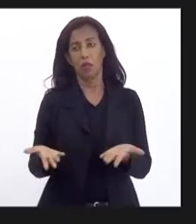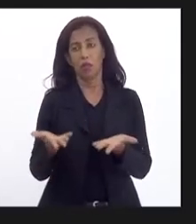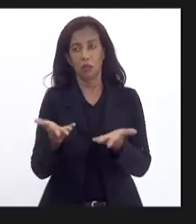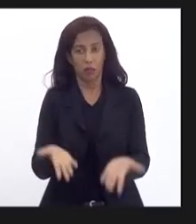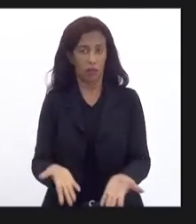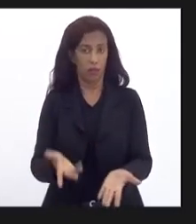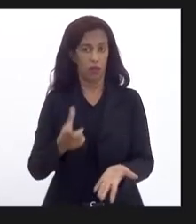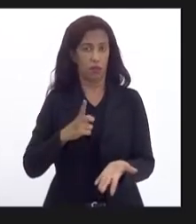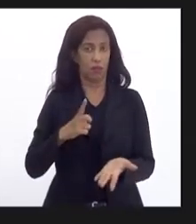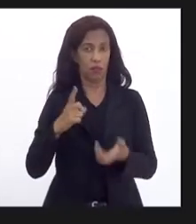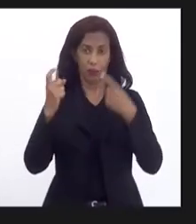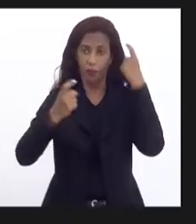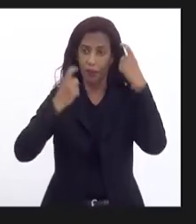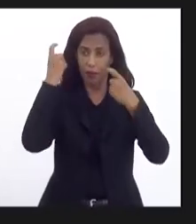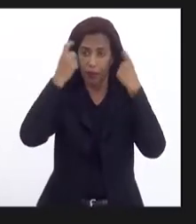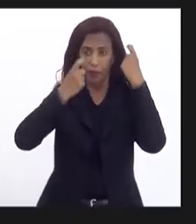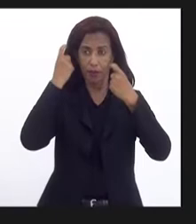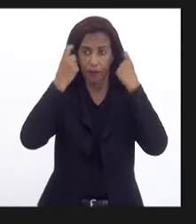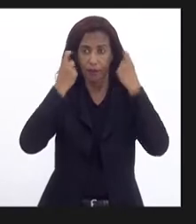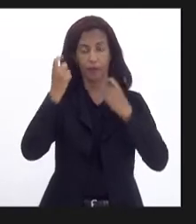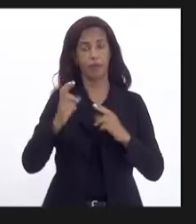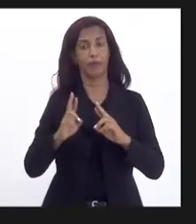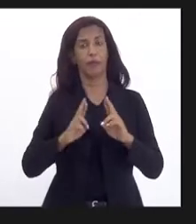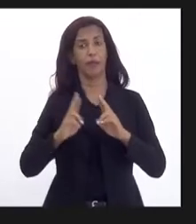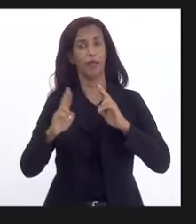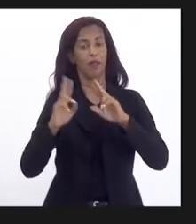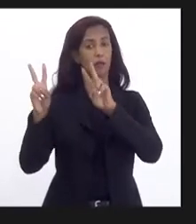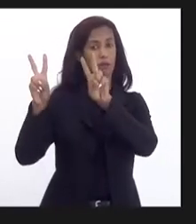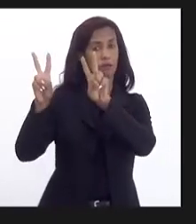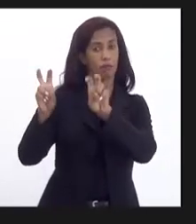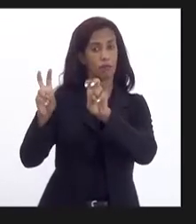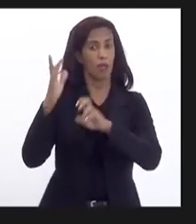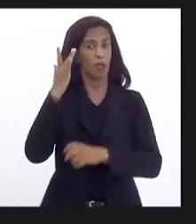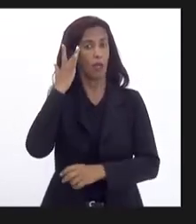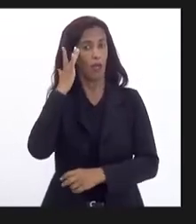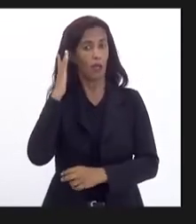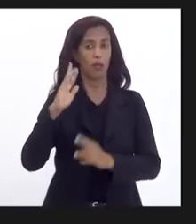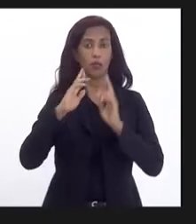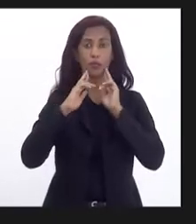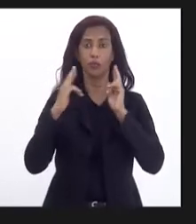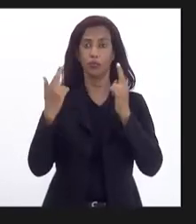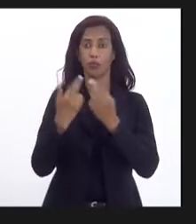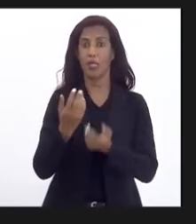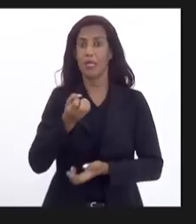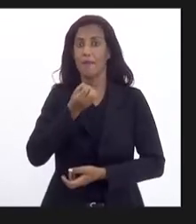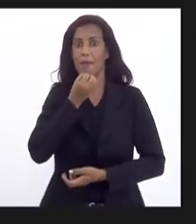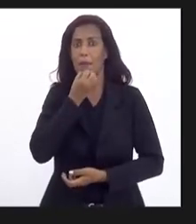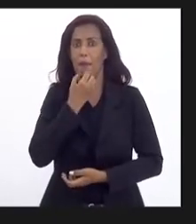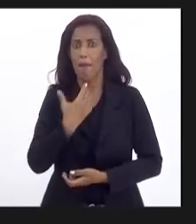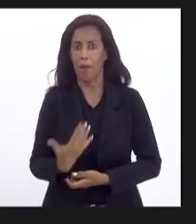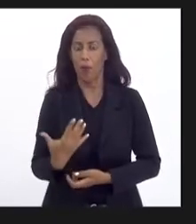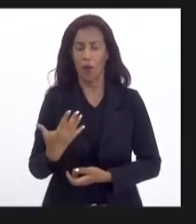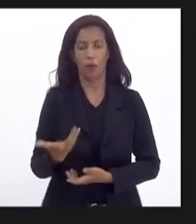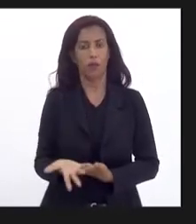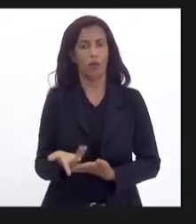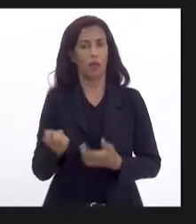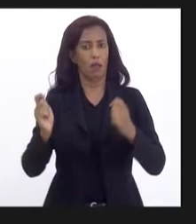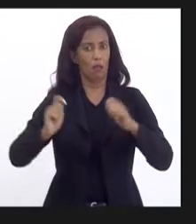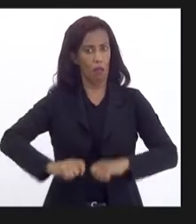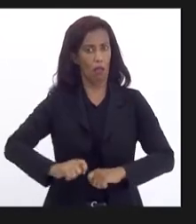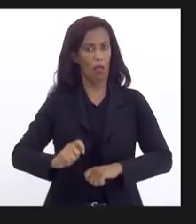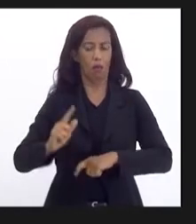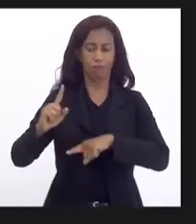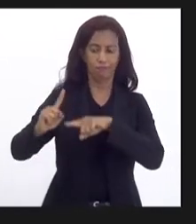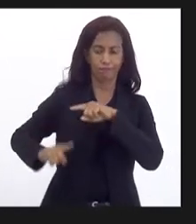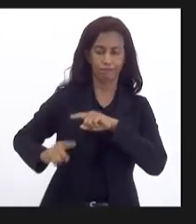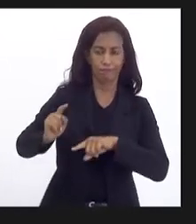eu tenho várias preocupações em relação à matéria. Acho que a audiência pública é sempre um bom instrumento, aliás, é um possante instrumento